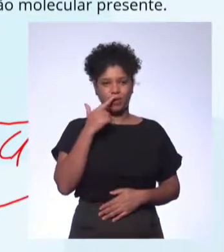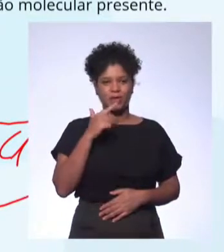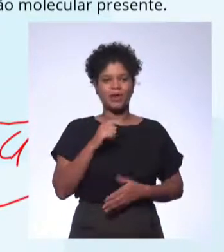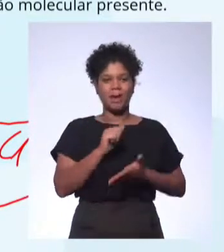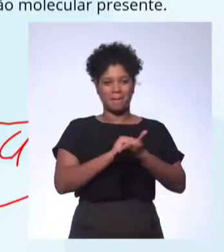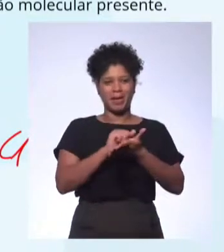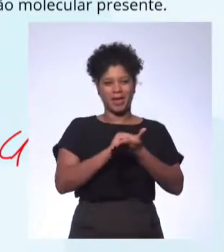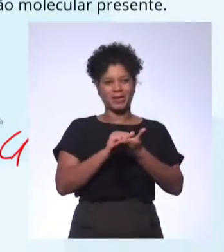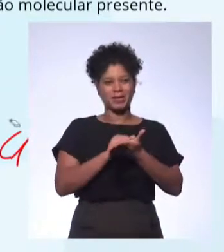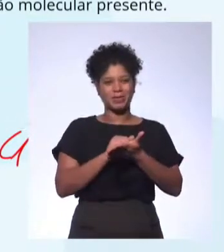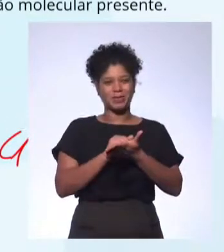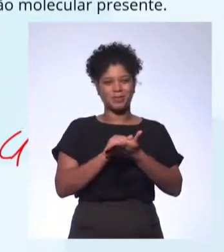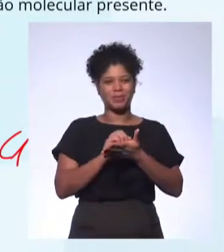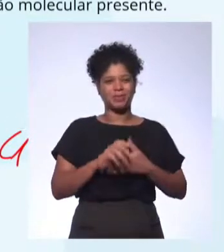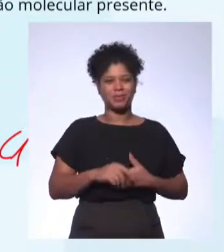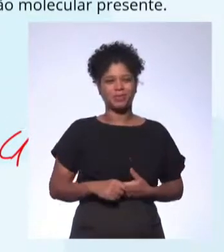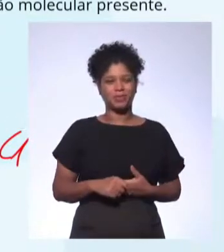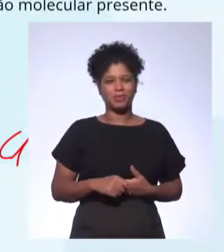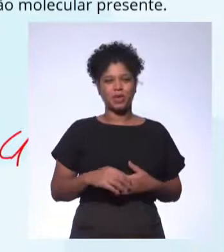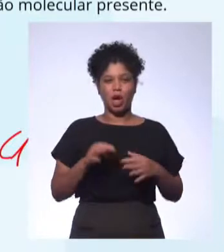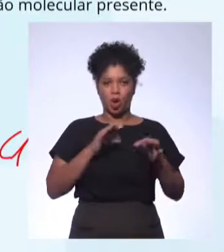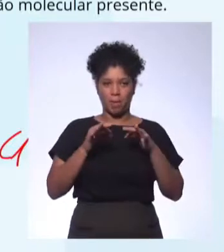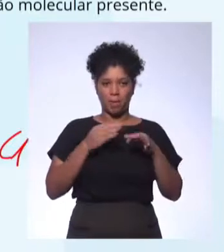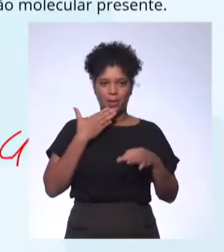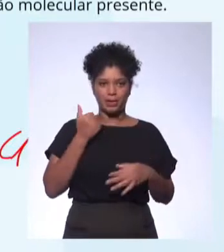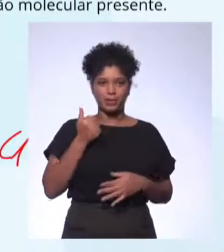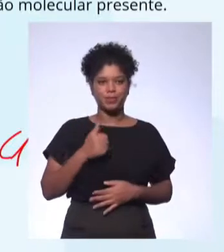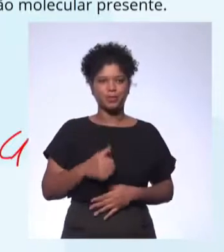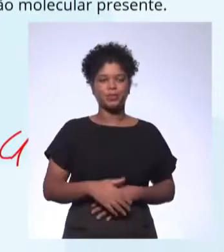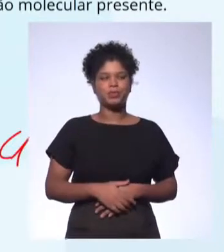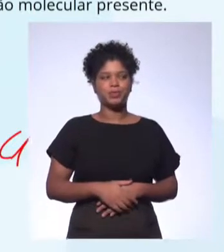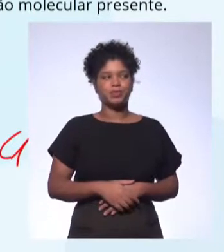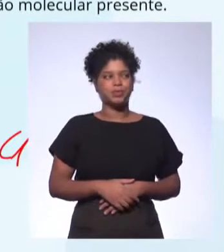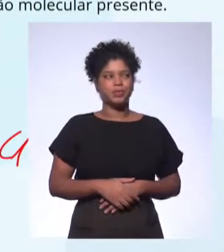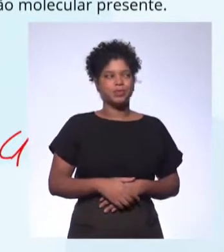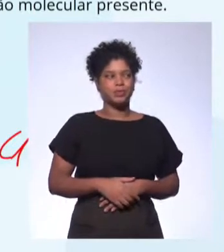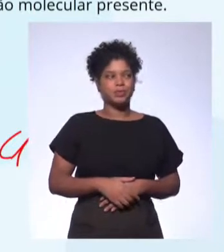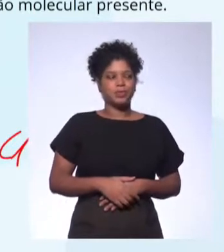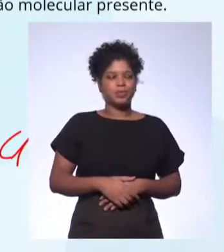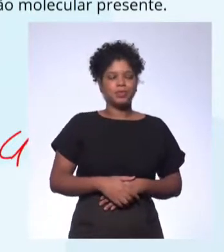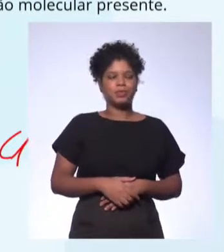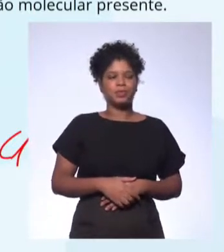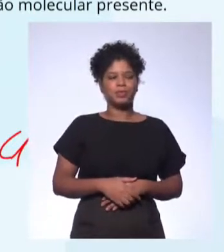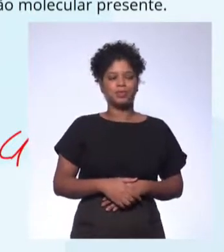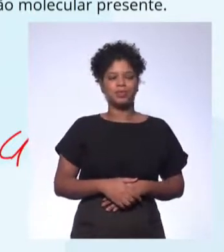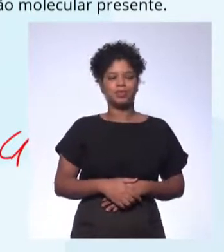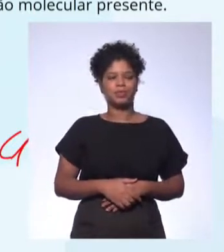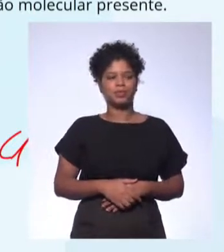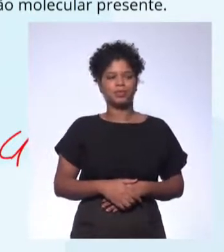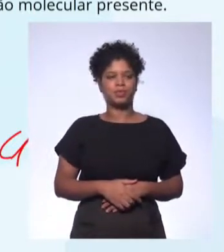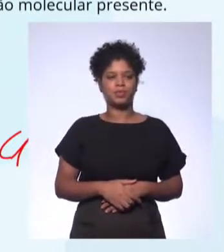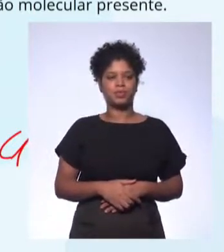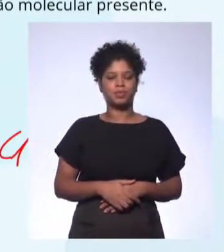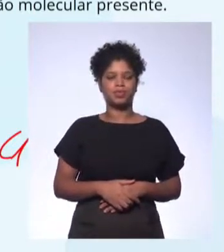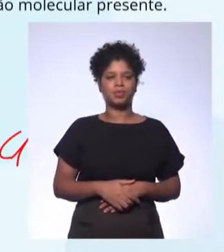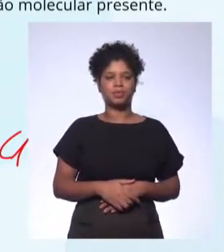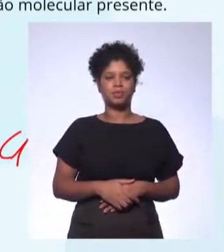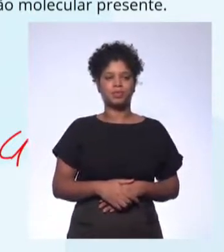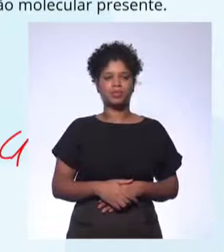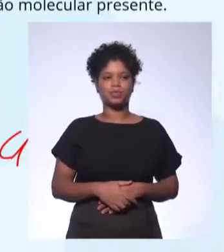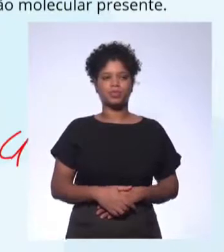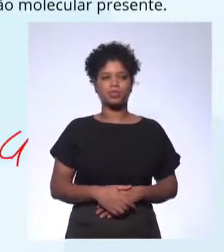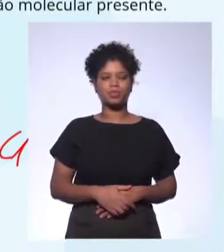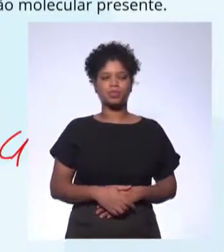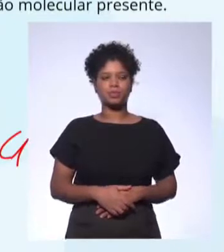o padrão Oi tudo bem E aí